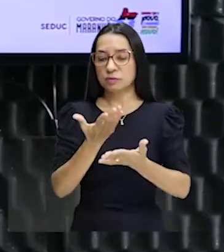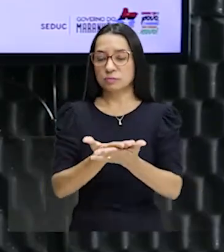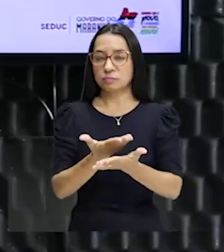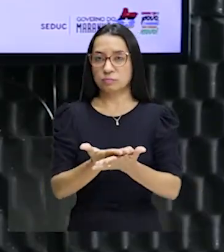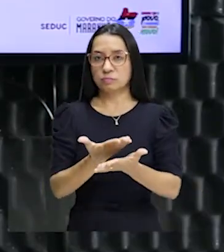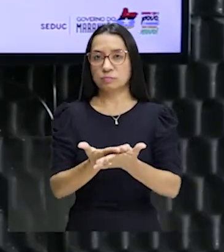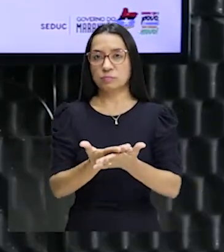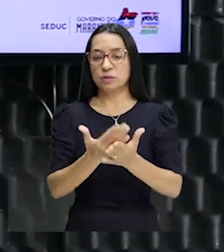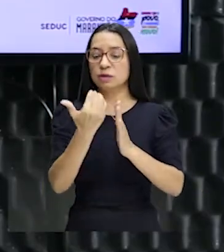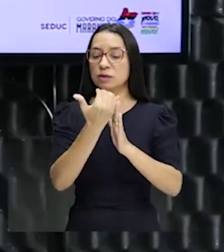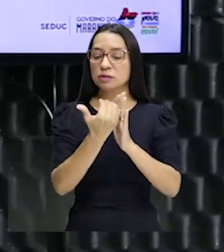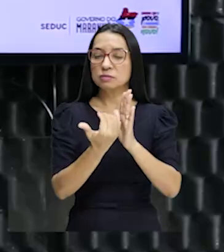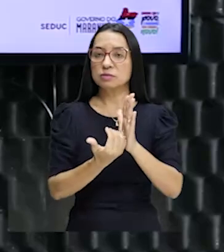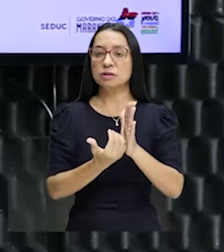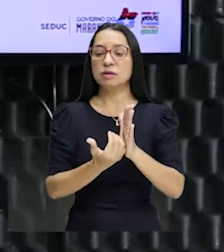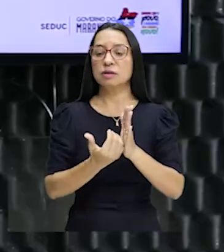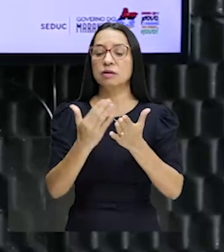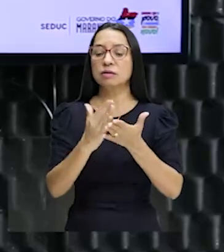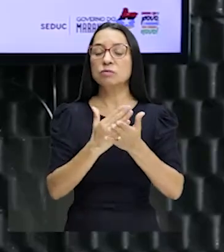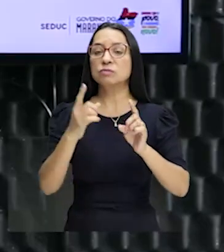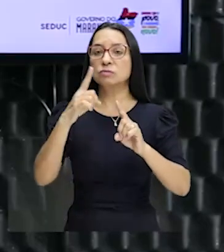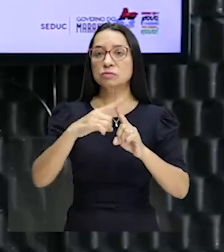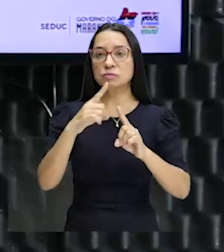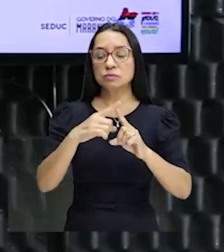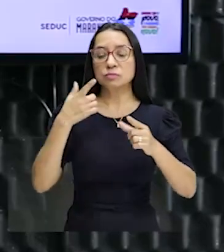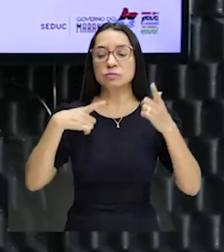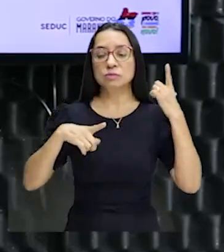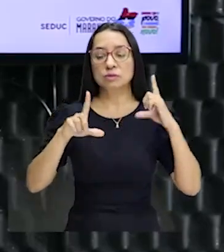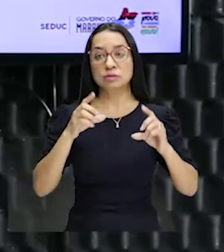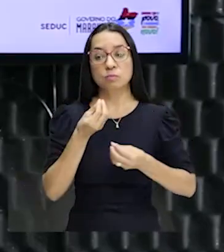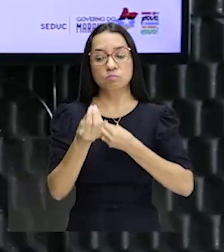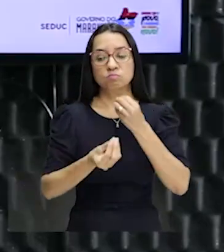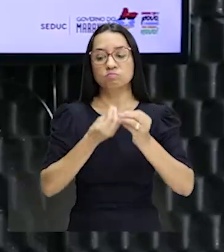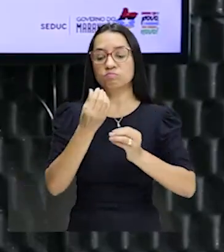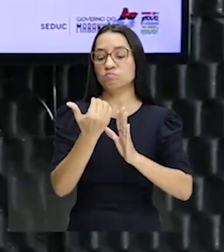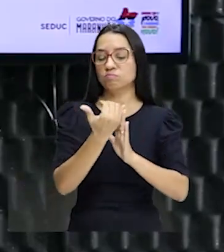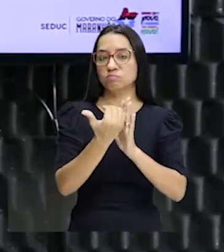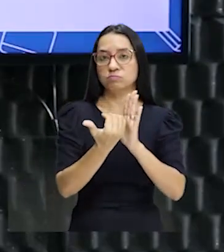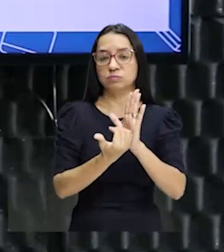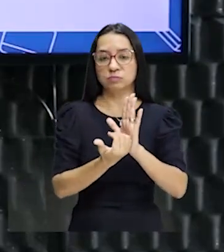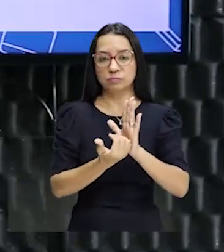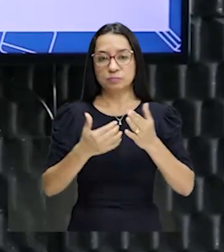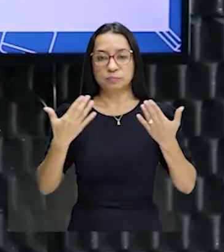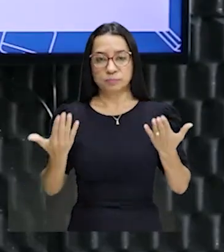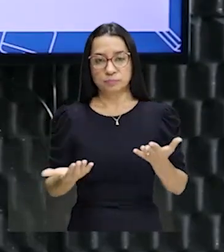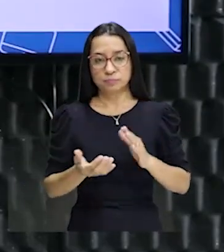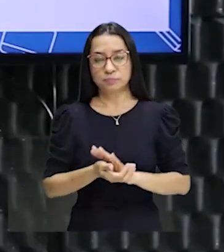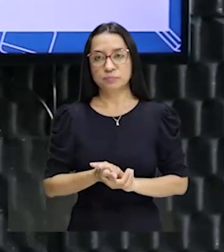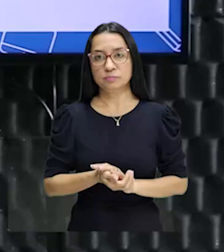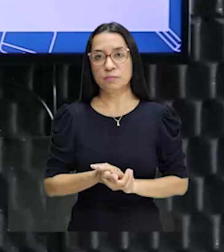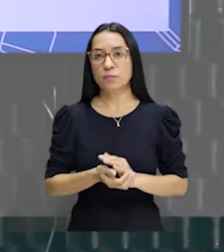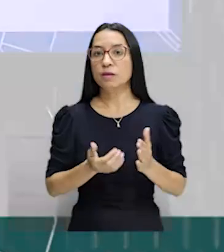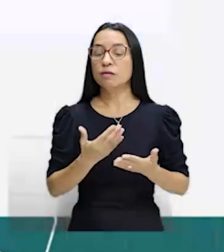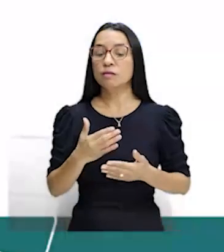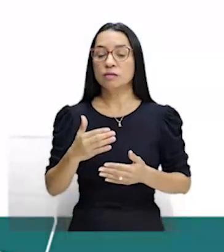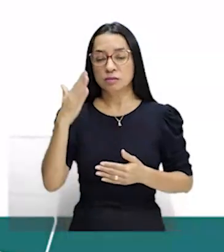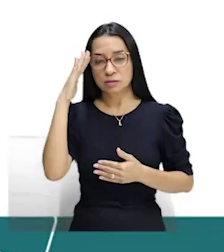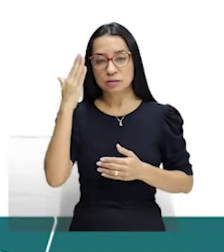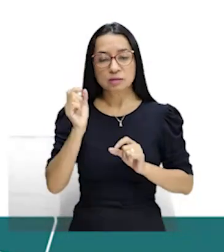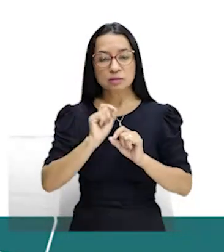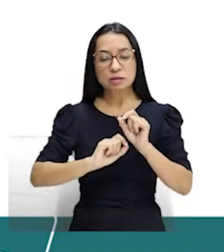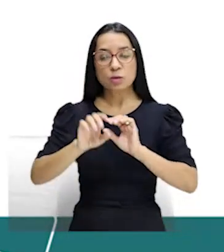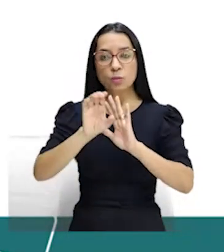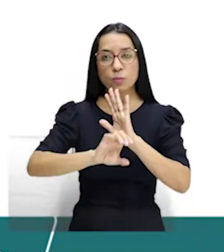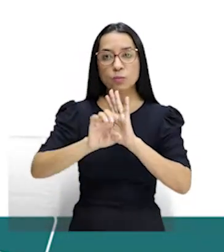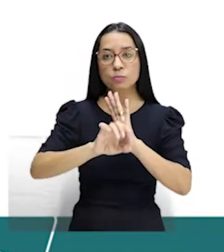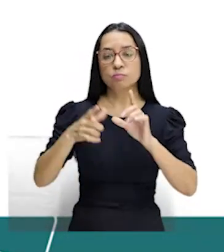aqui e classificar alguns tipos de lazer, como é que eles se classificam. Então, nós iremos entender o